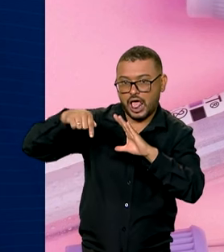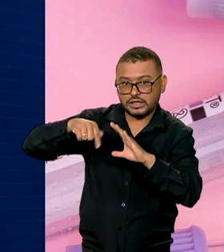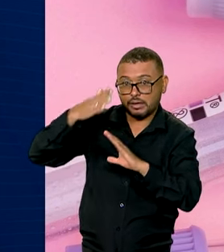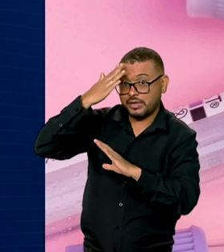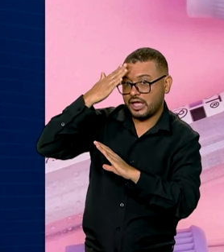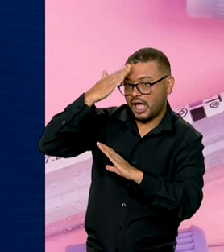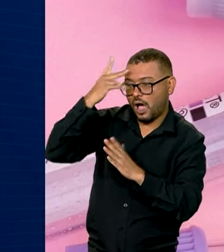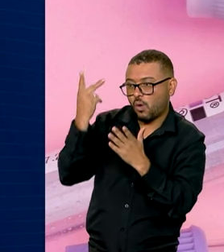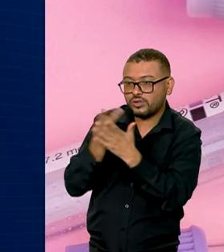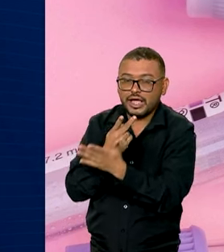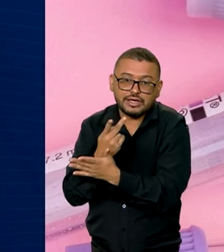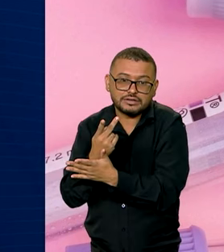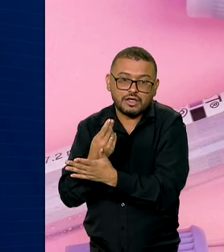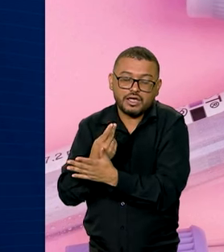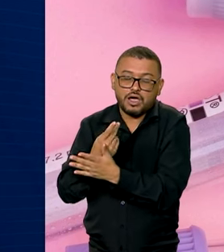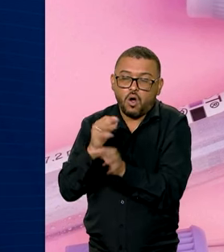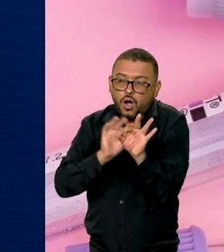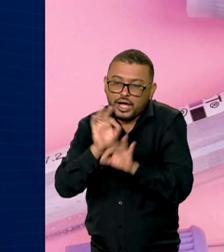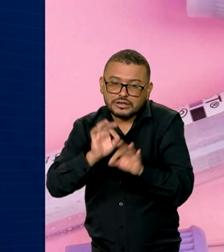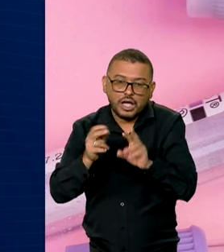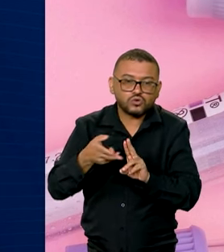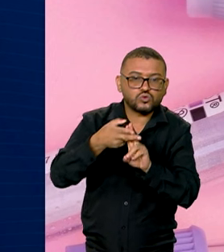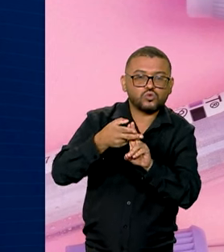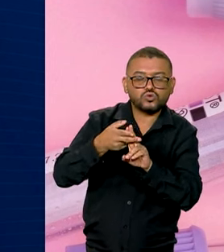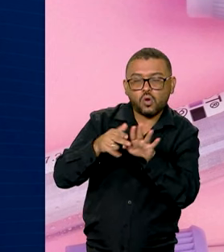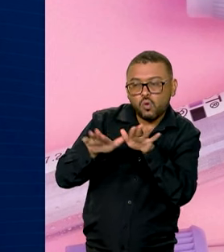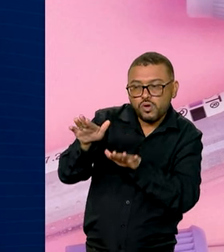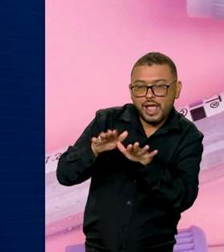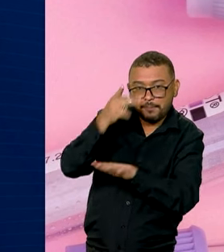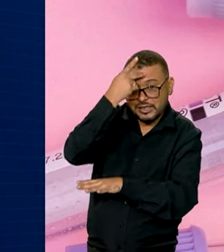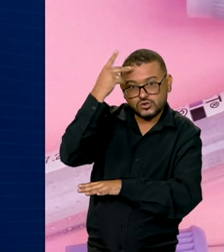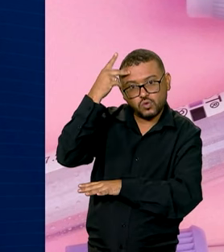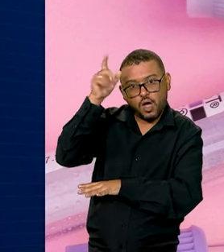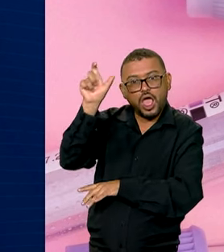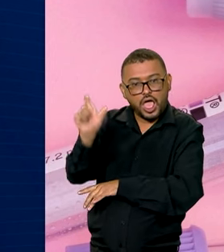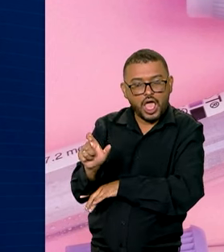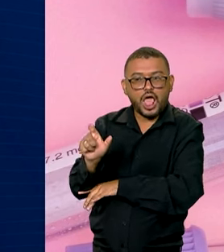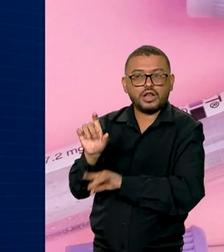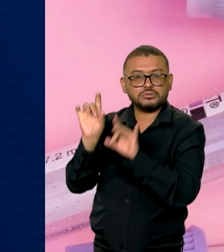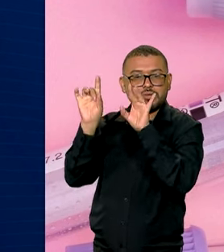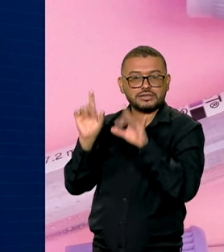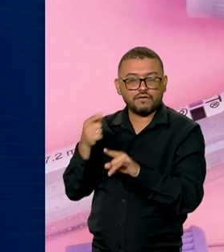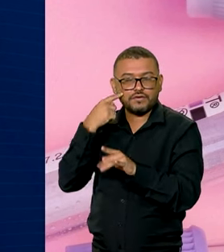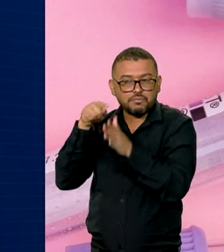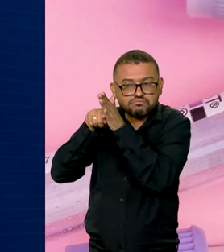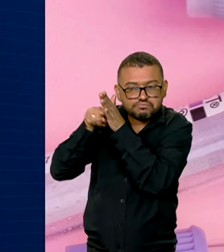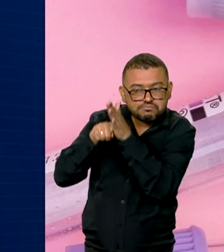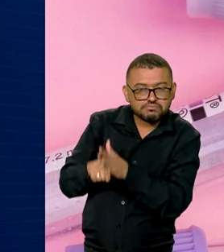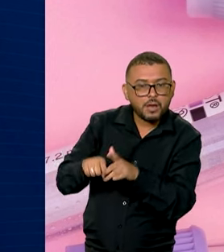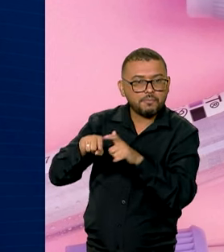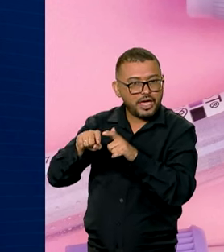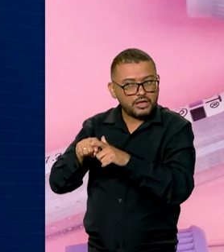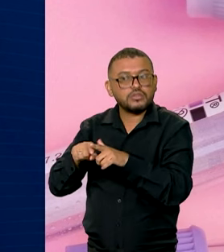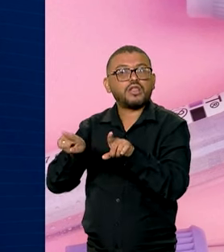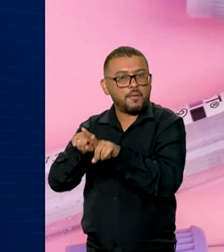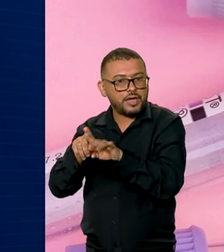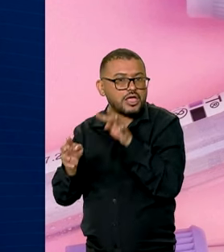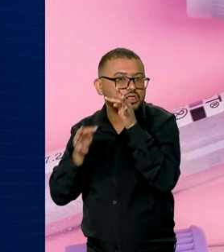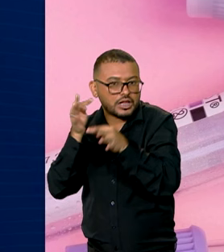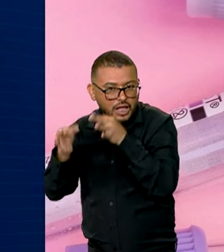Raras, que organiza o SUS para cuidar dessas pessoas, oferecendo diagnóstico, tratamento